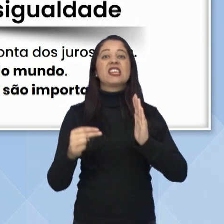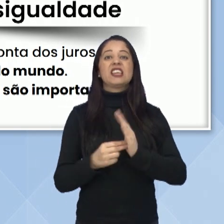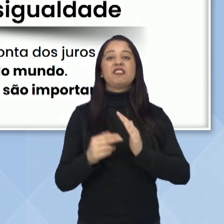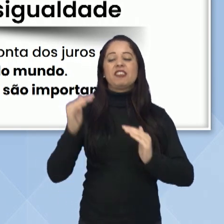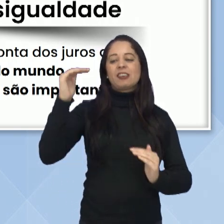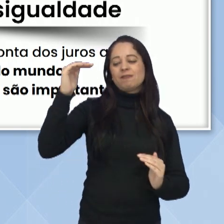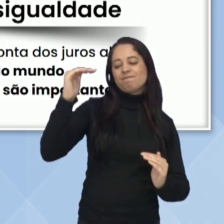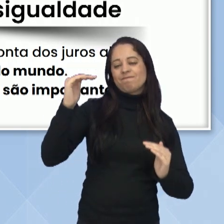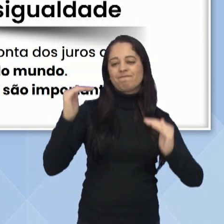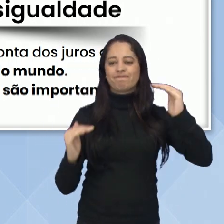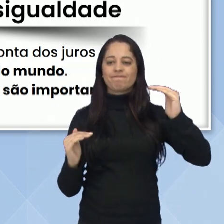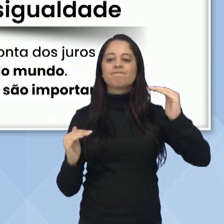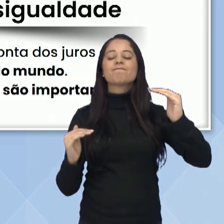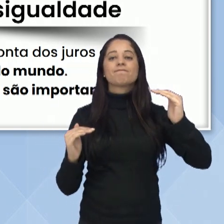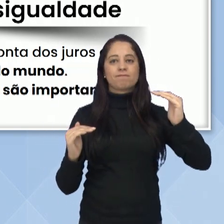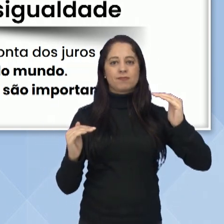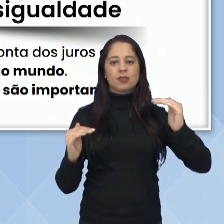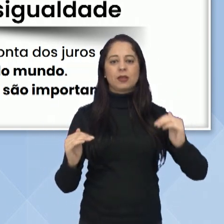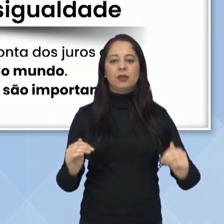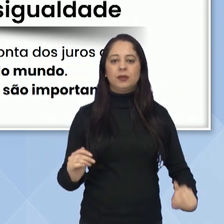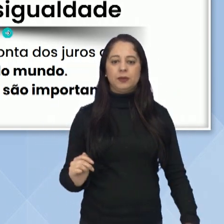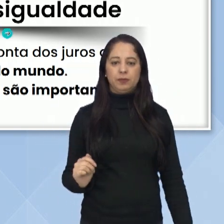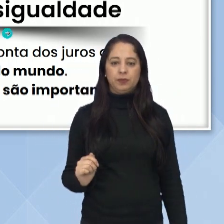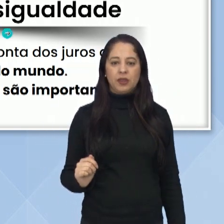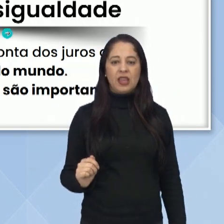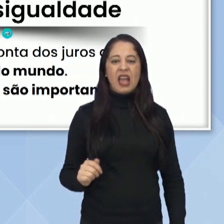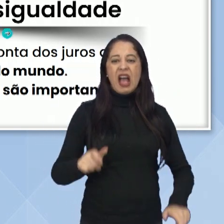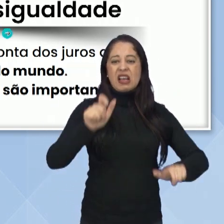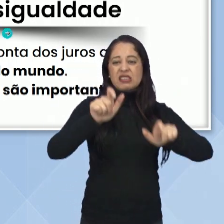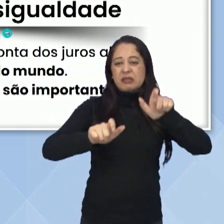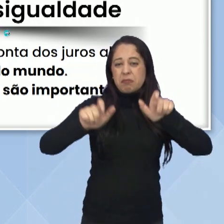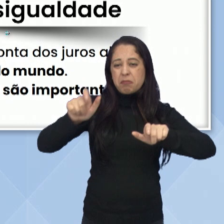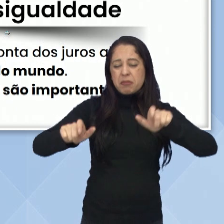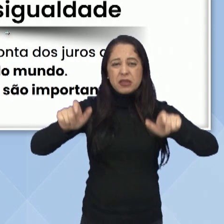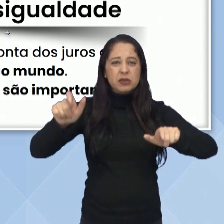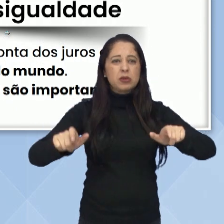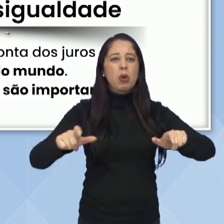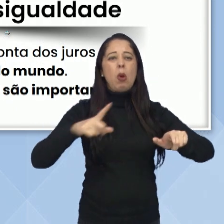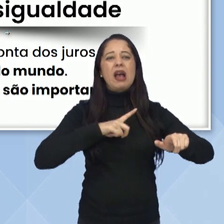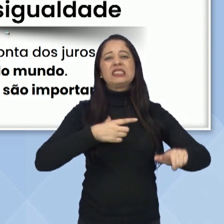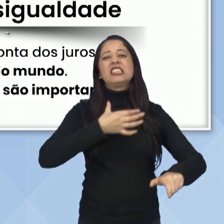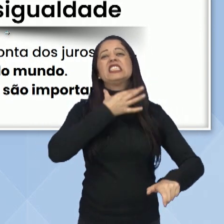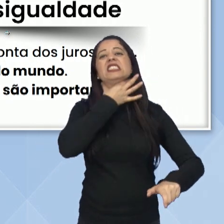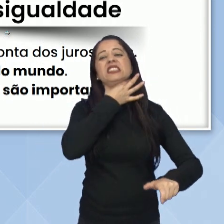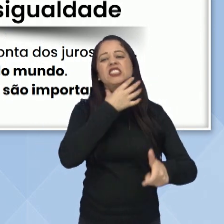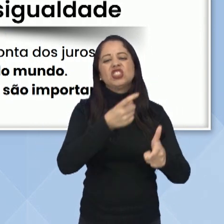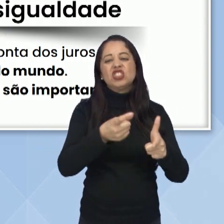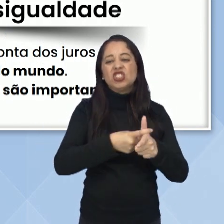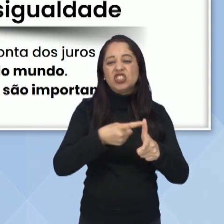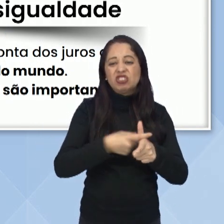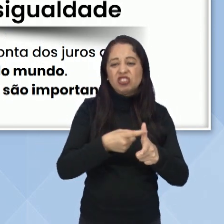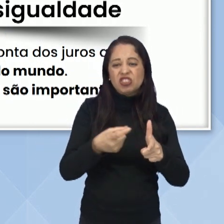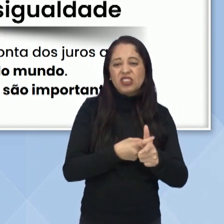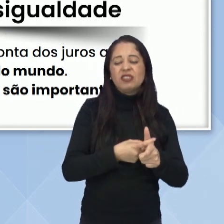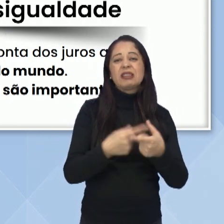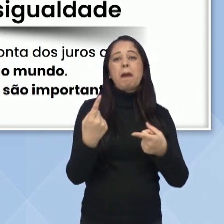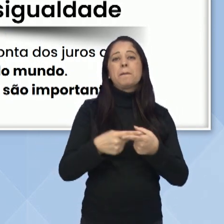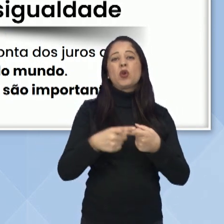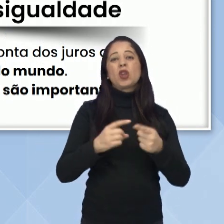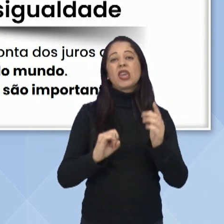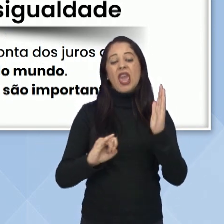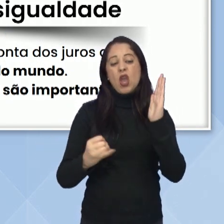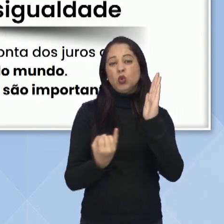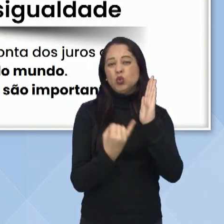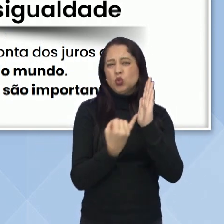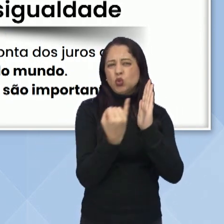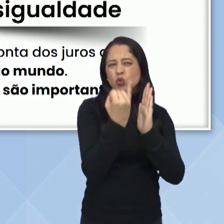a desigualdade social. Muitas pessoas acabam na inadimplência por conta